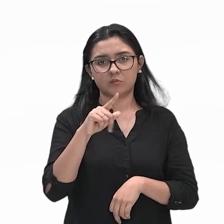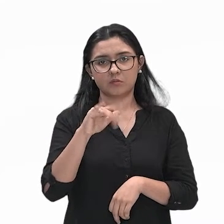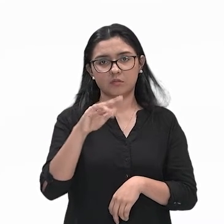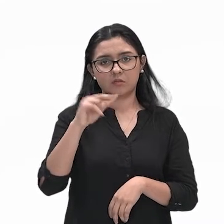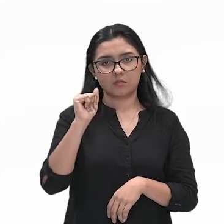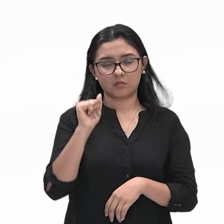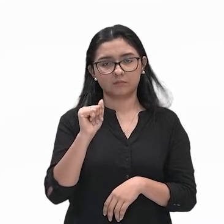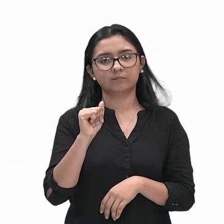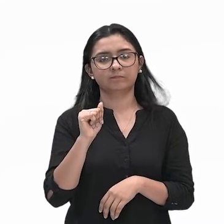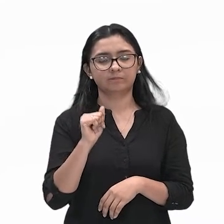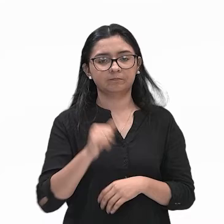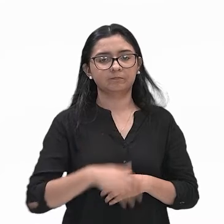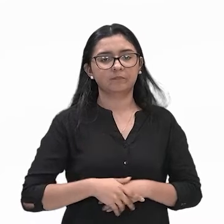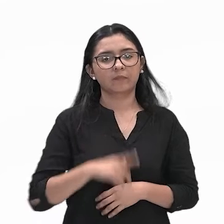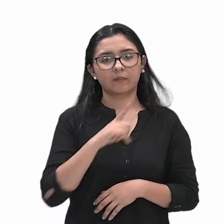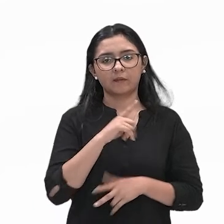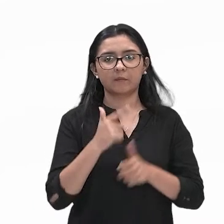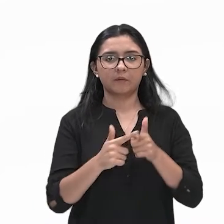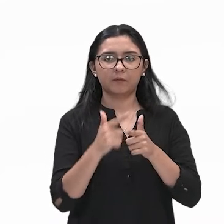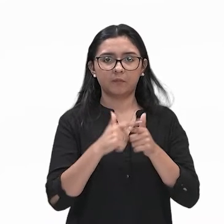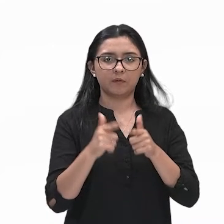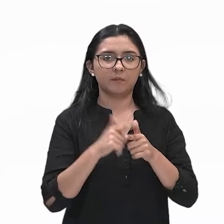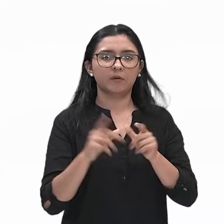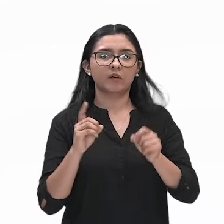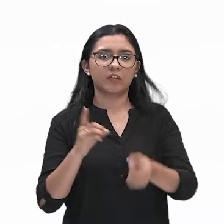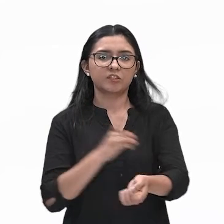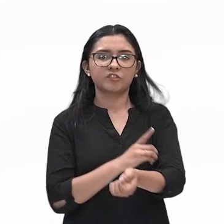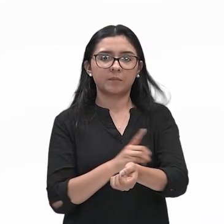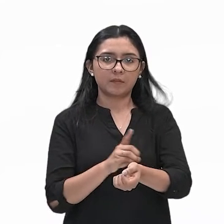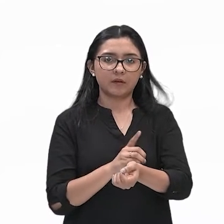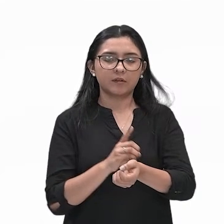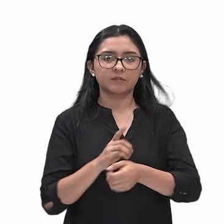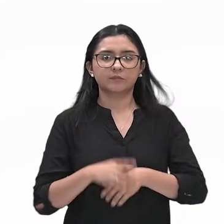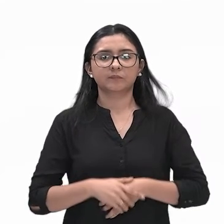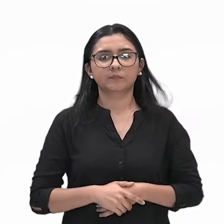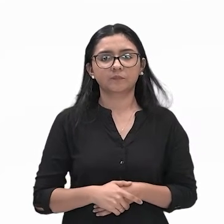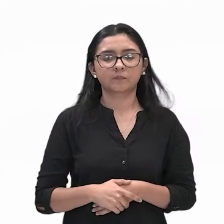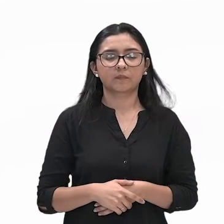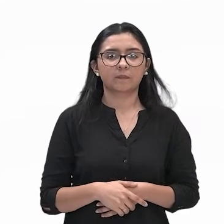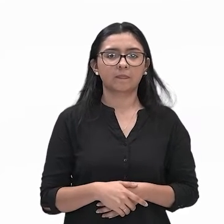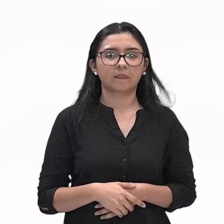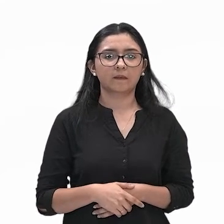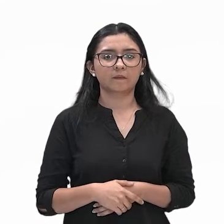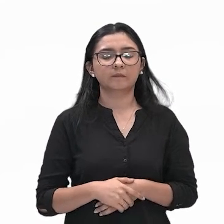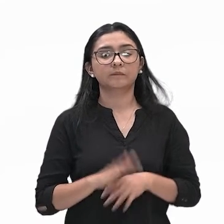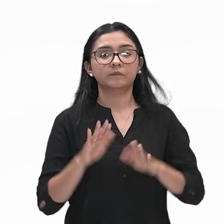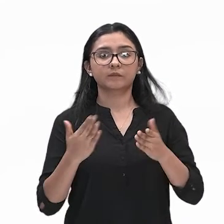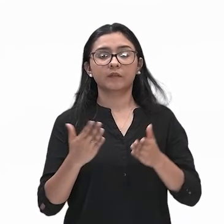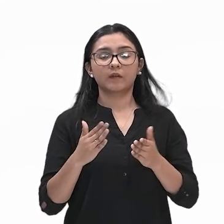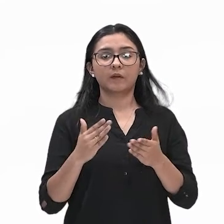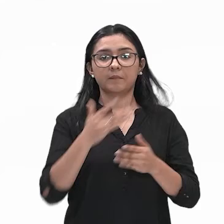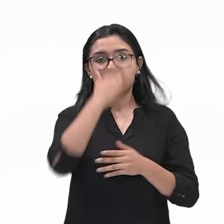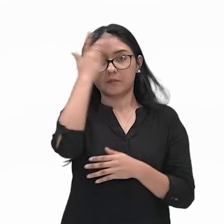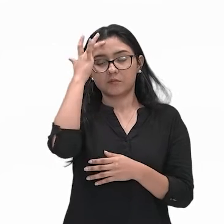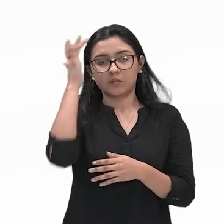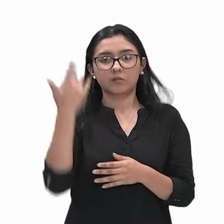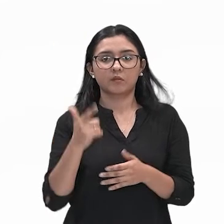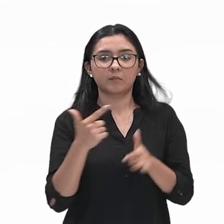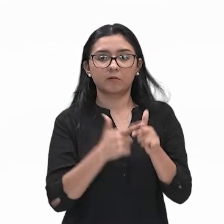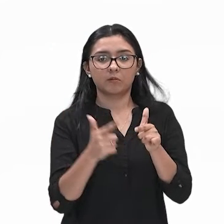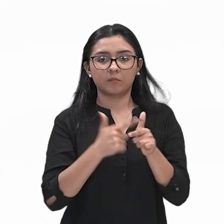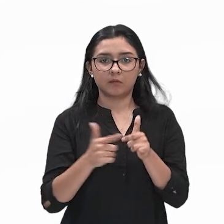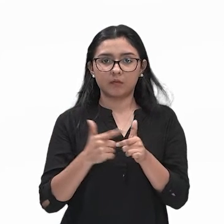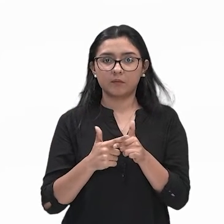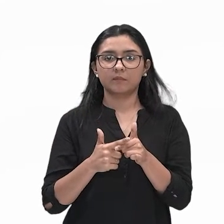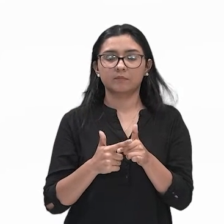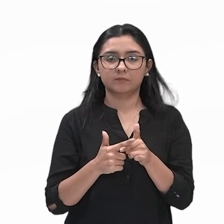provavelmente quando já está com problema, né, de diabetes, tá, gente? Porque dificilmente alguém que não tenha alterações ali na